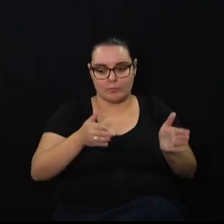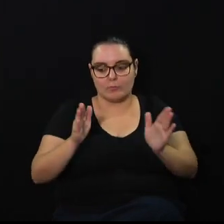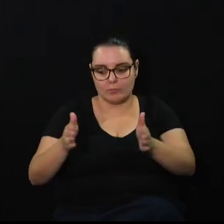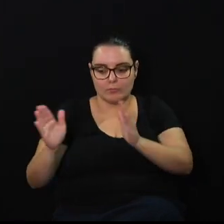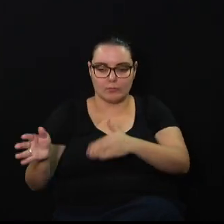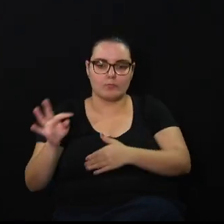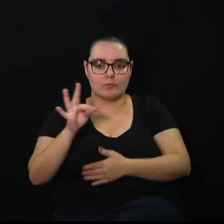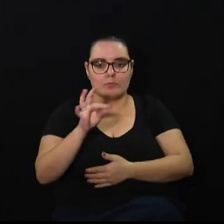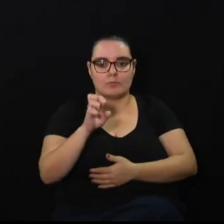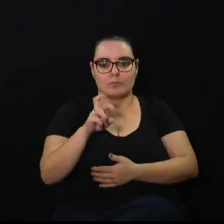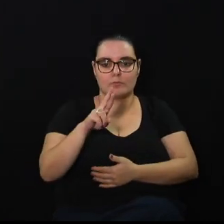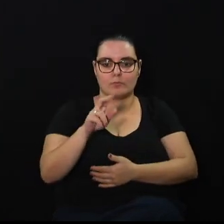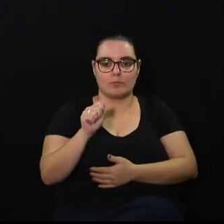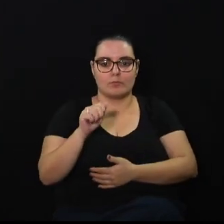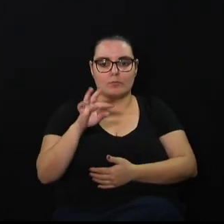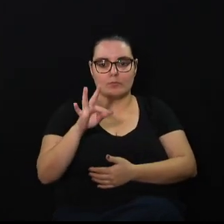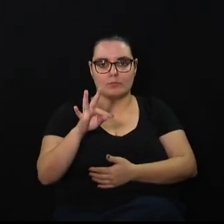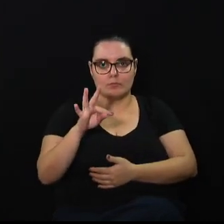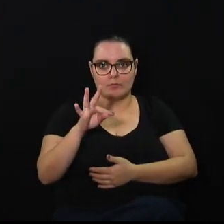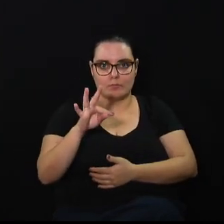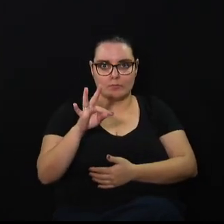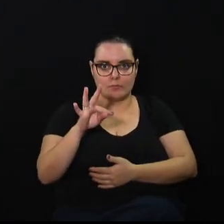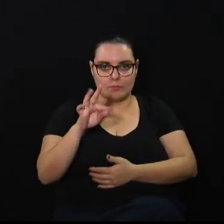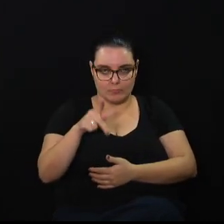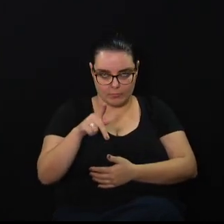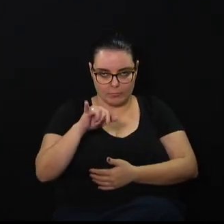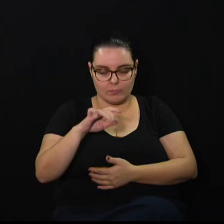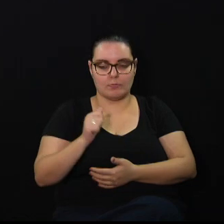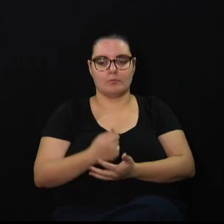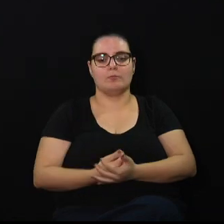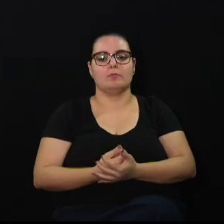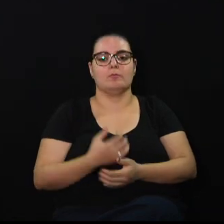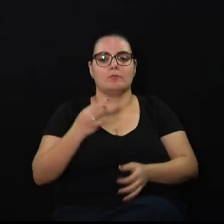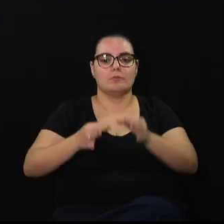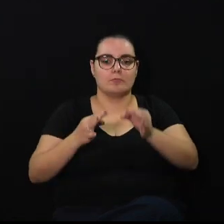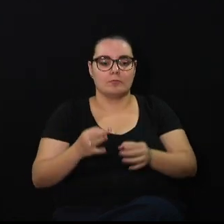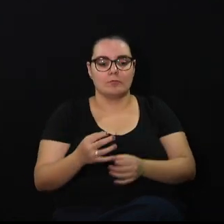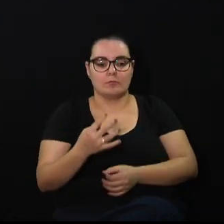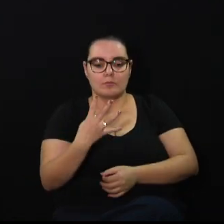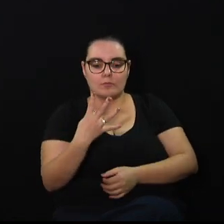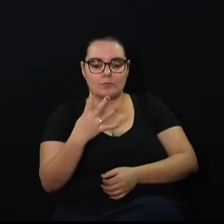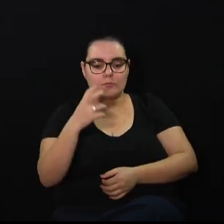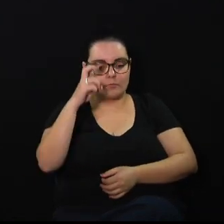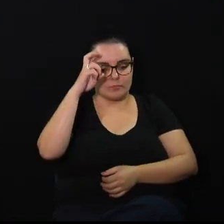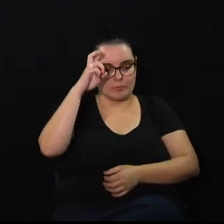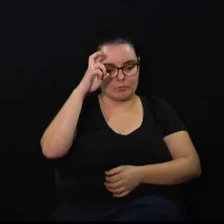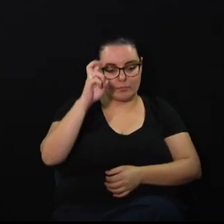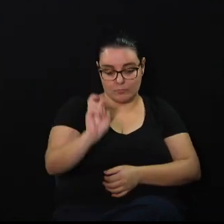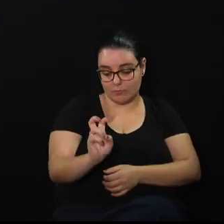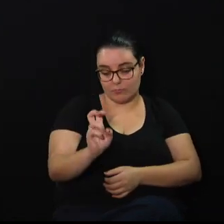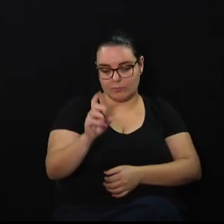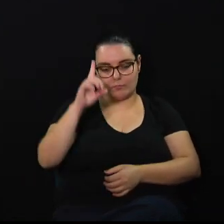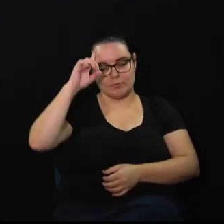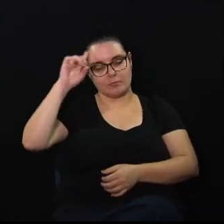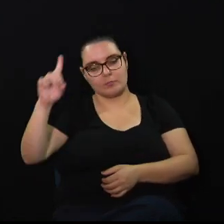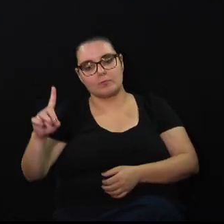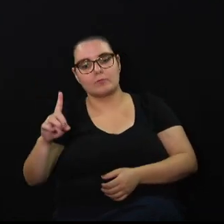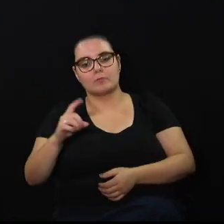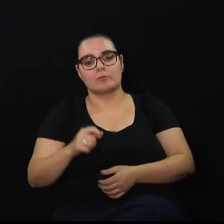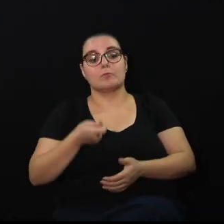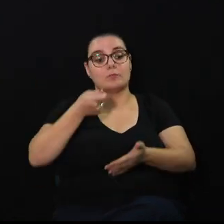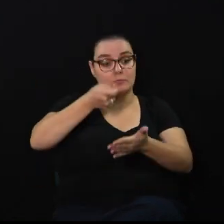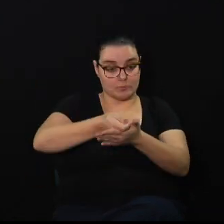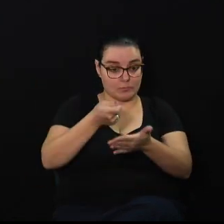a decisão contém um prazo é os juízes concedem 45 dias para que essa decisão seja cumprida